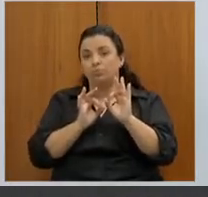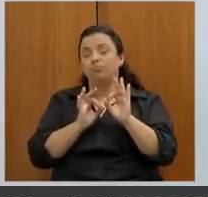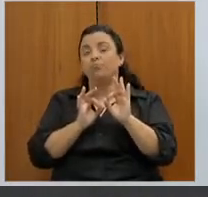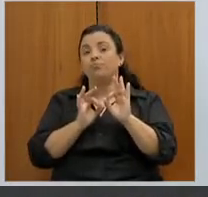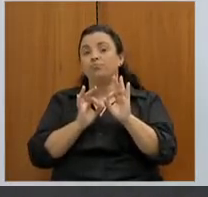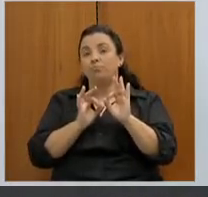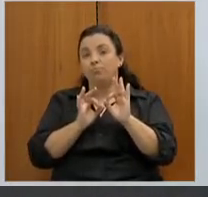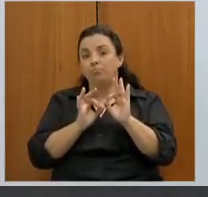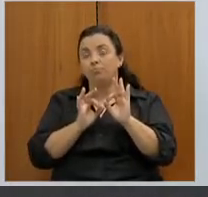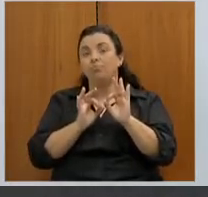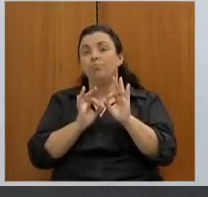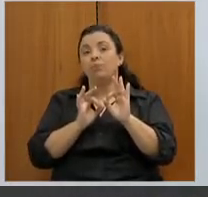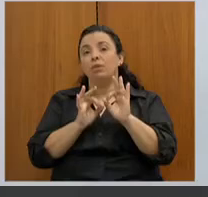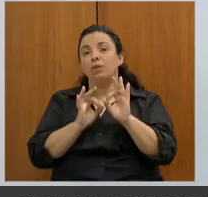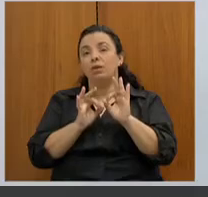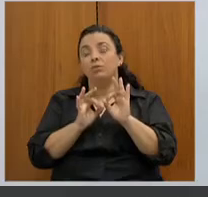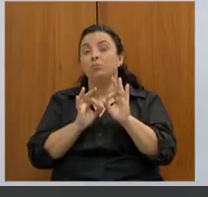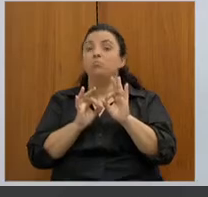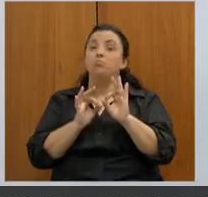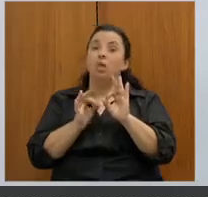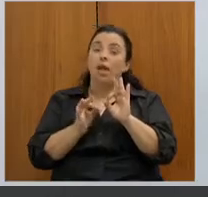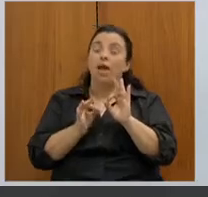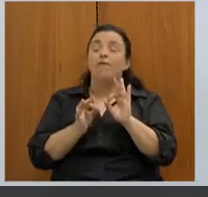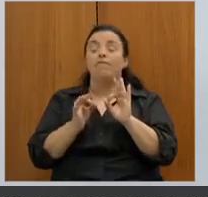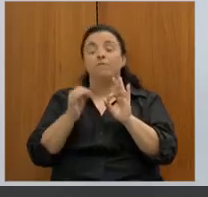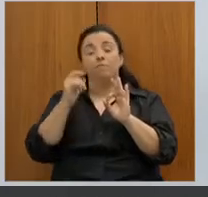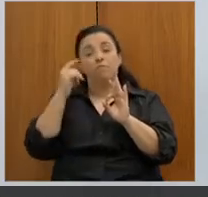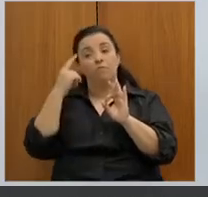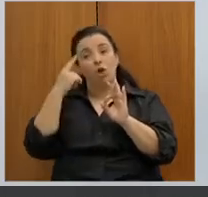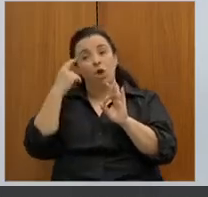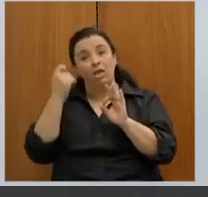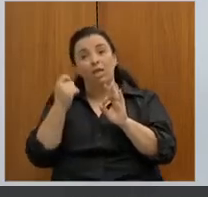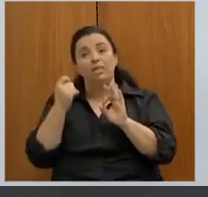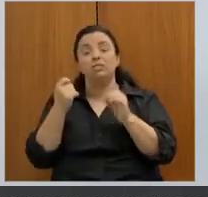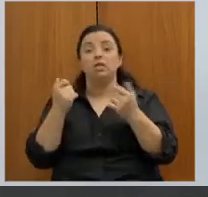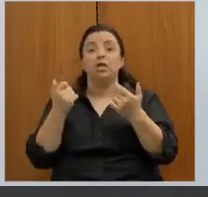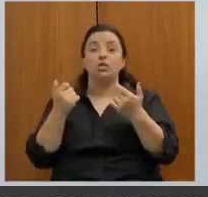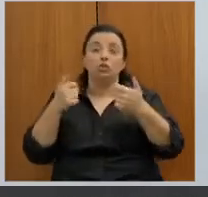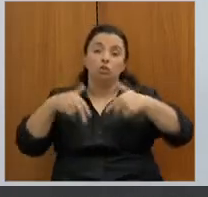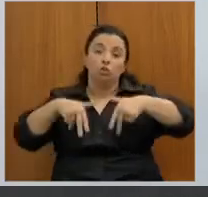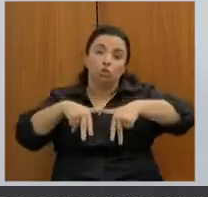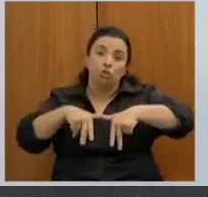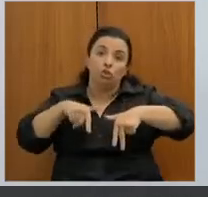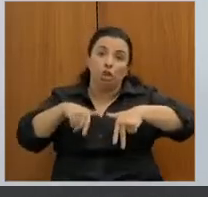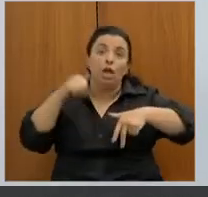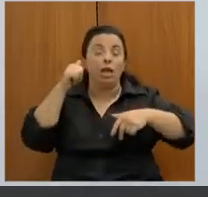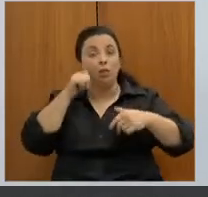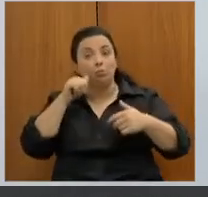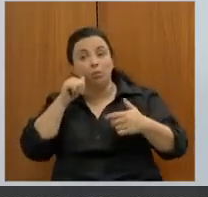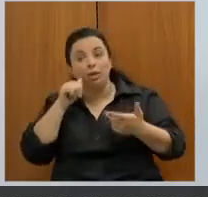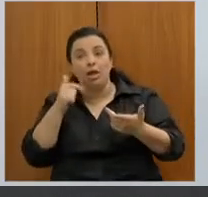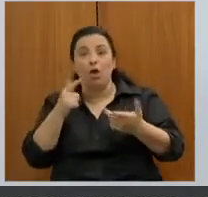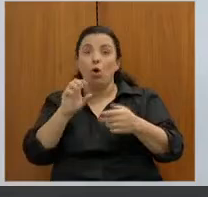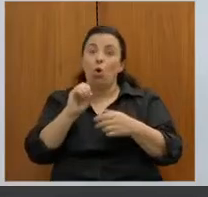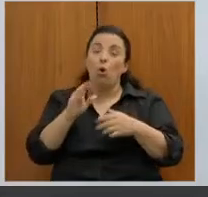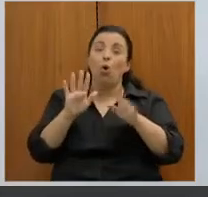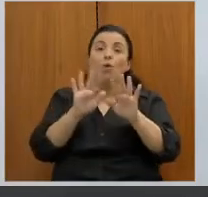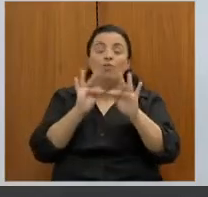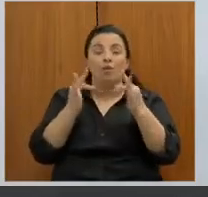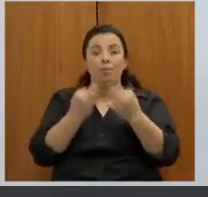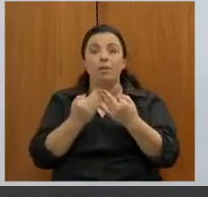dia violência de gênero violência familiar é foram escolhidos três